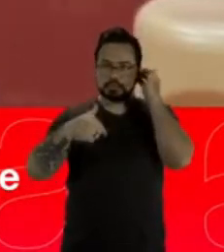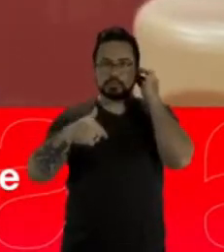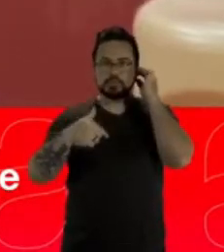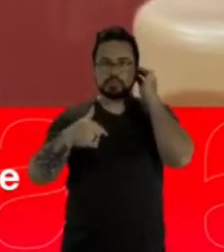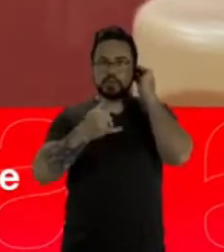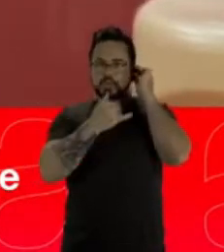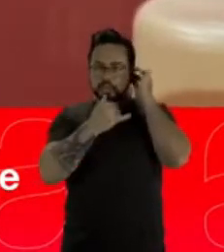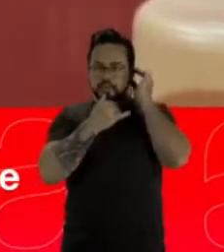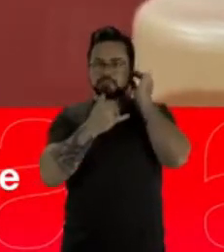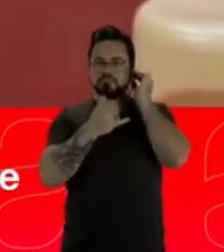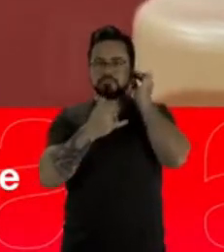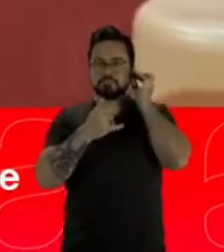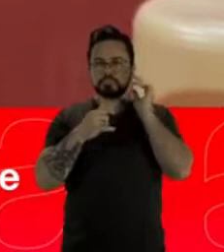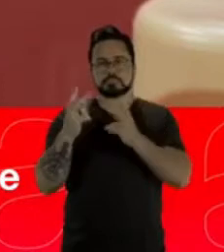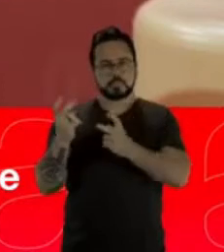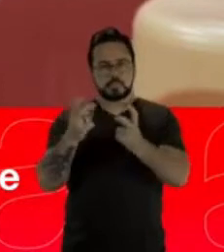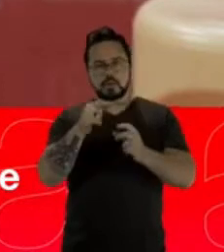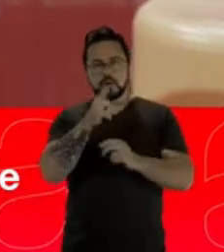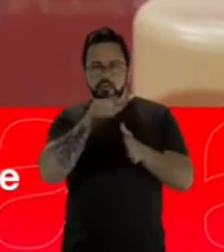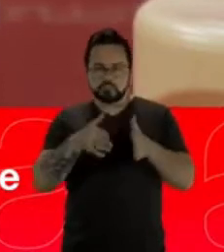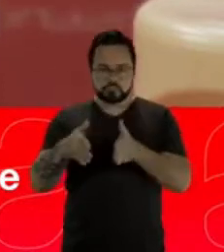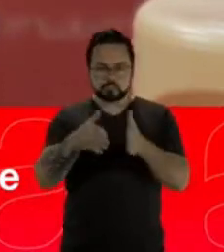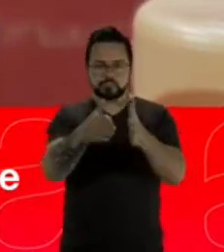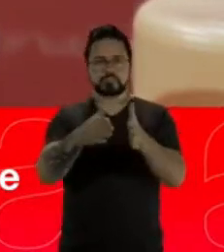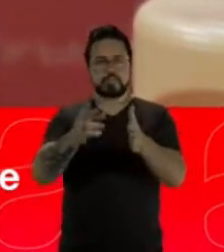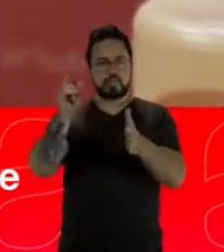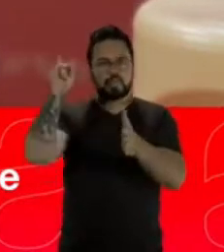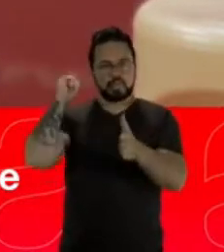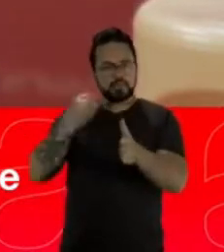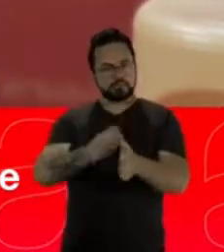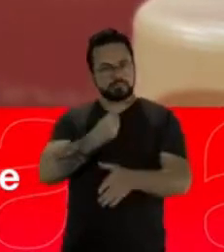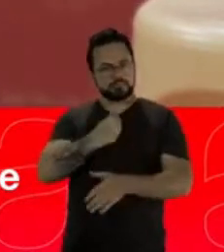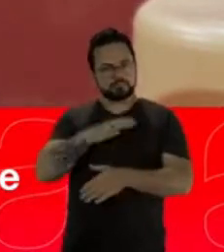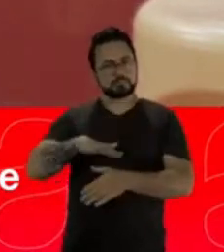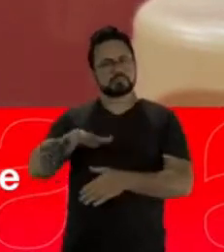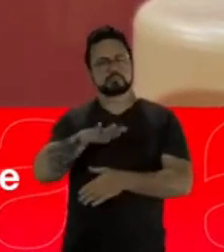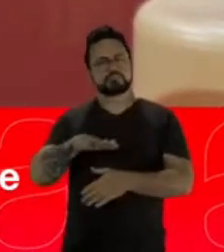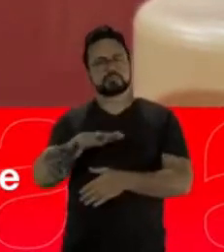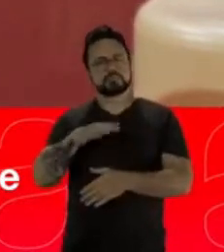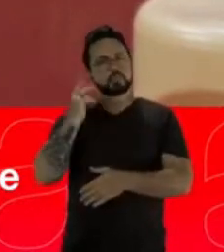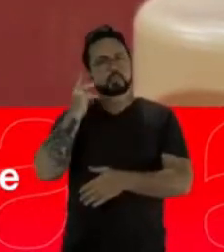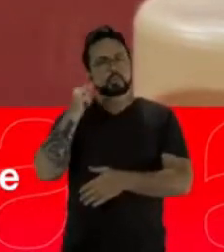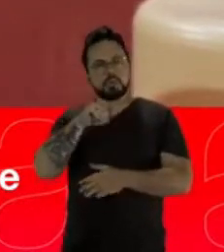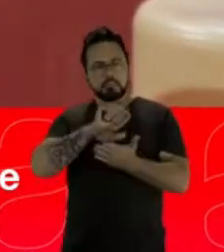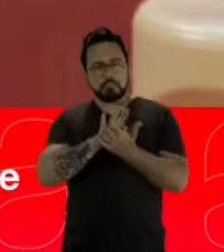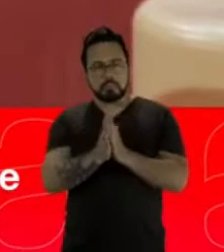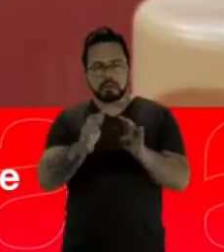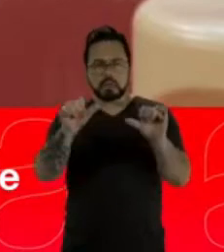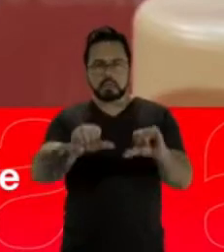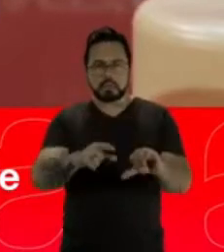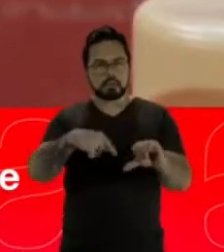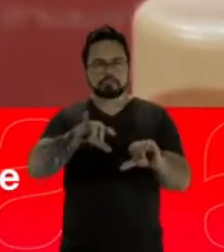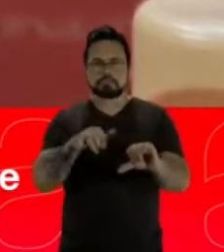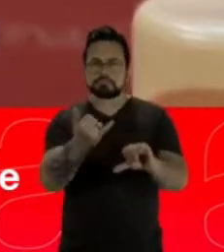muito desolador a gente entender que são rios que, provavelmente, civilizações viveram ali, as margens, e está completamente destruído. Você não